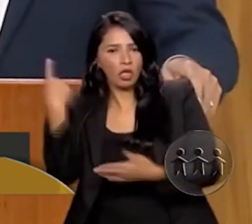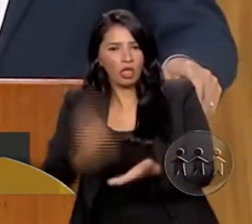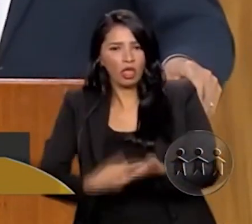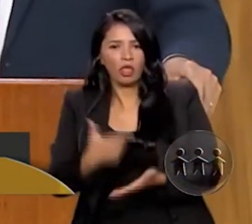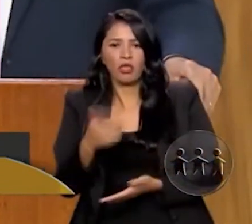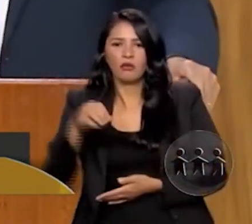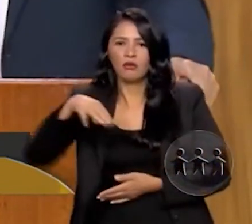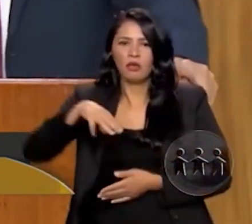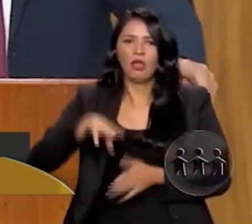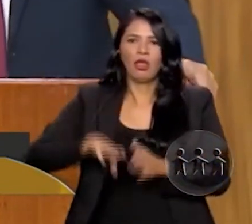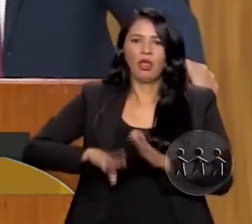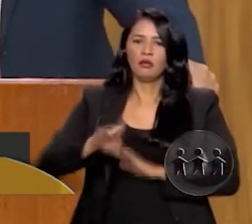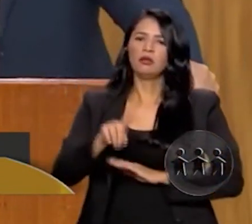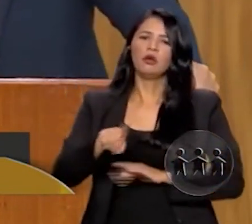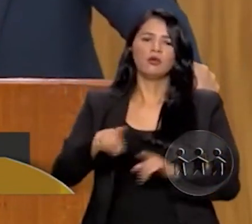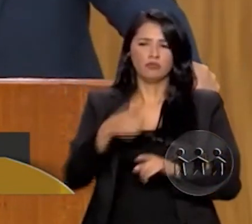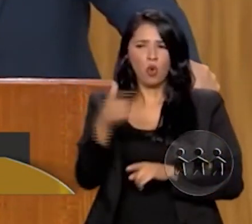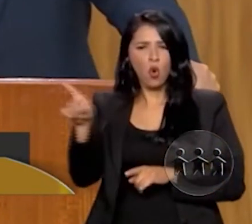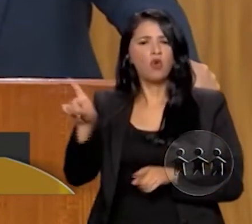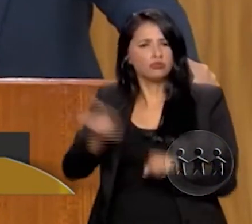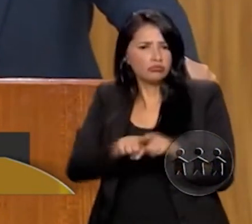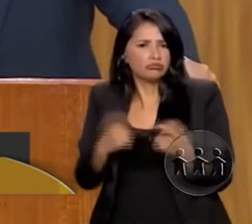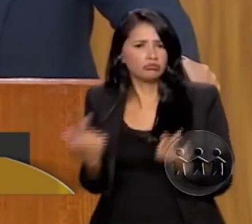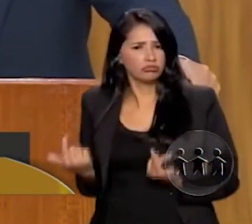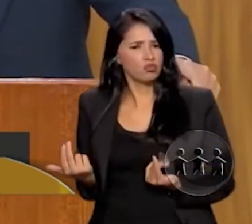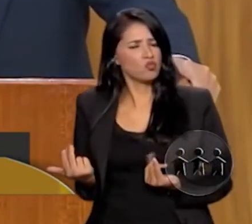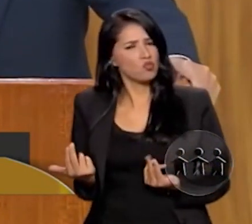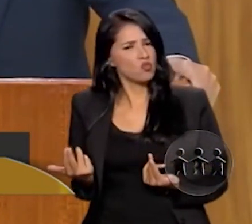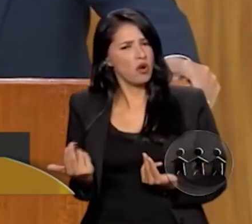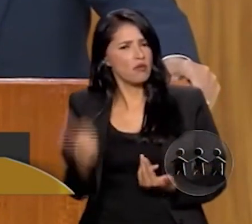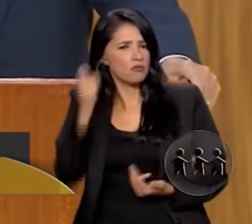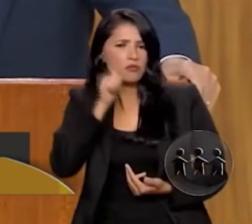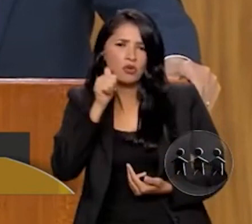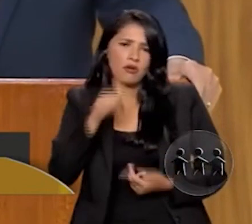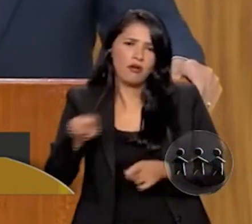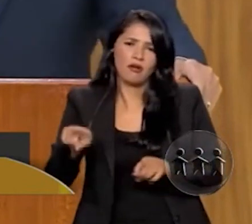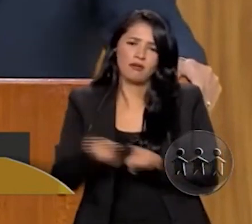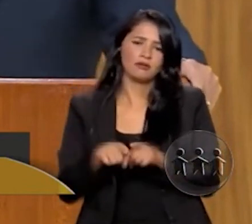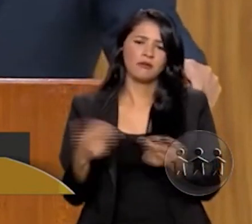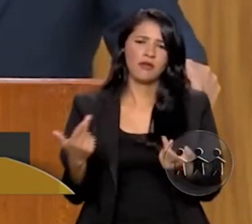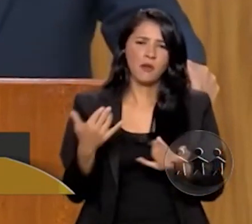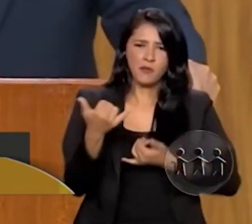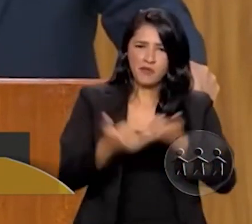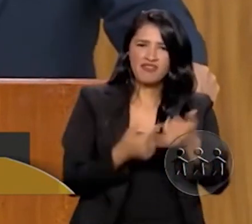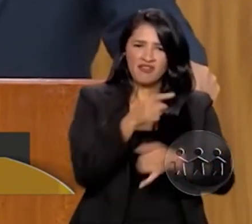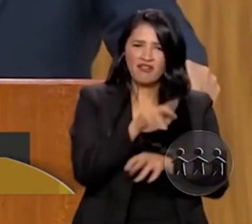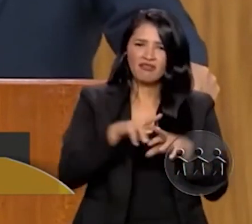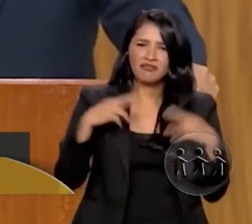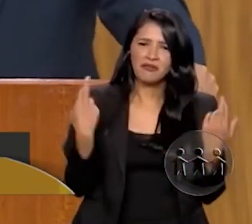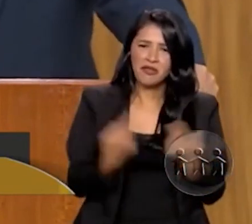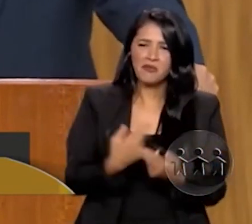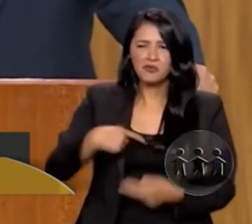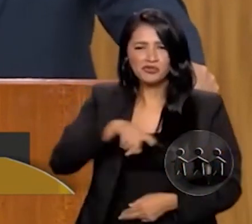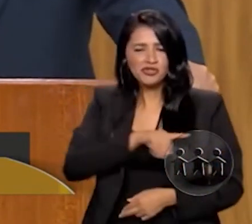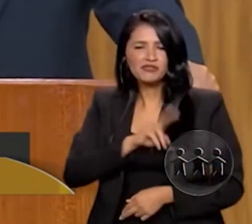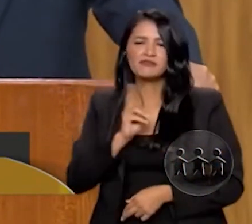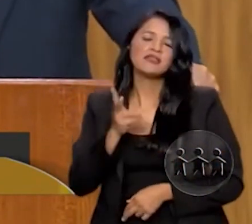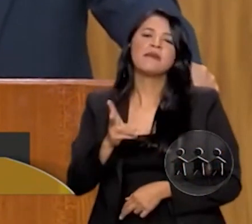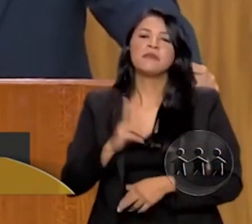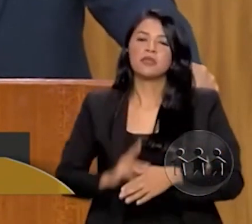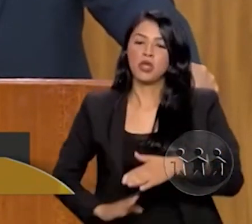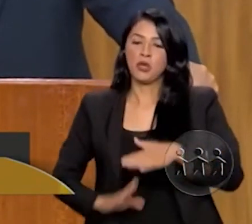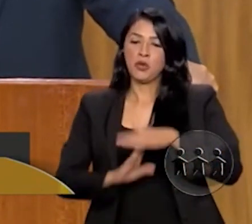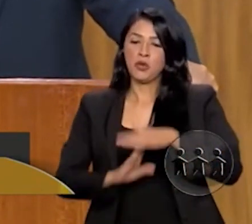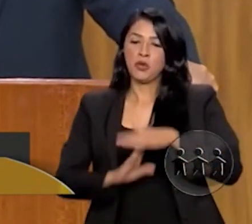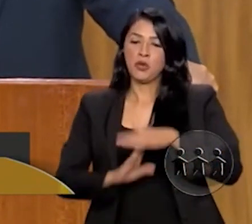uma parte dos ministros passaram, especialmente as mulheres aí, como eu brinquei na reunião, nós tivemos sempre uma